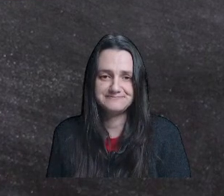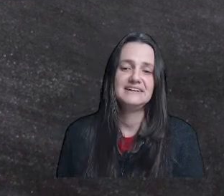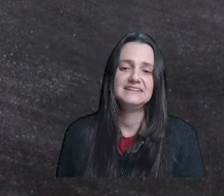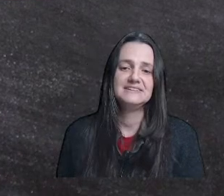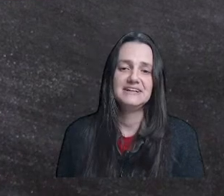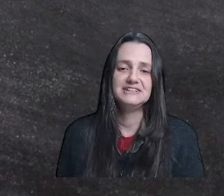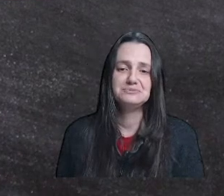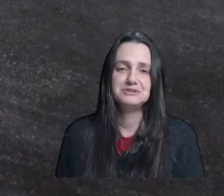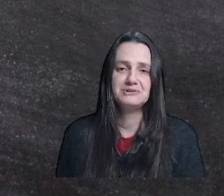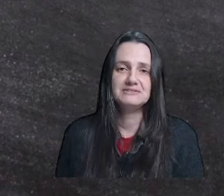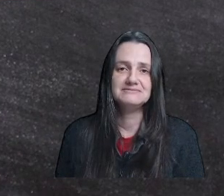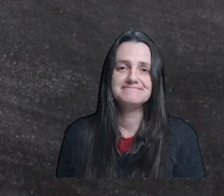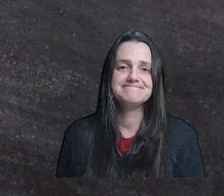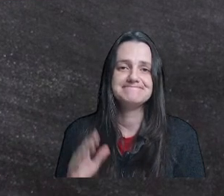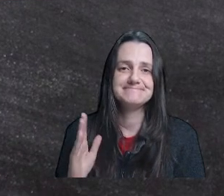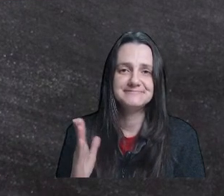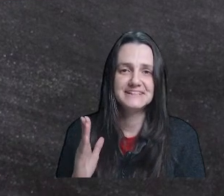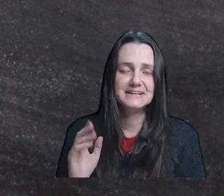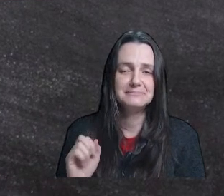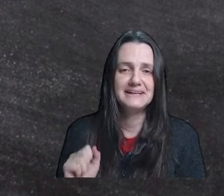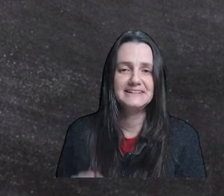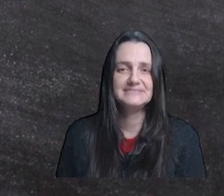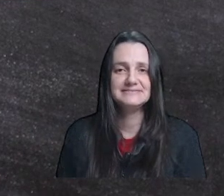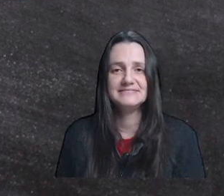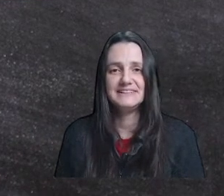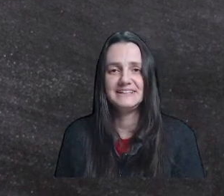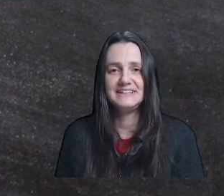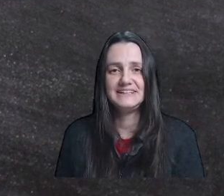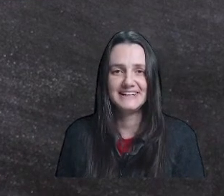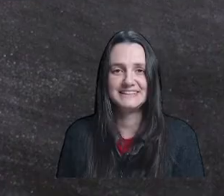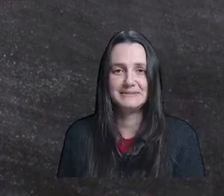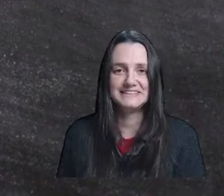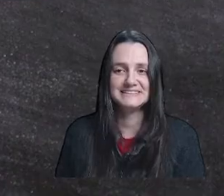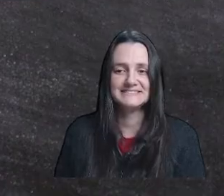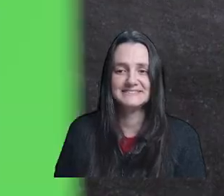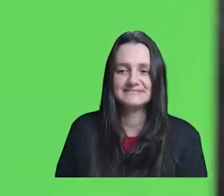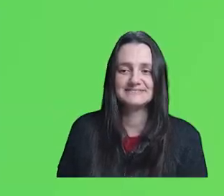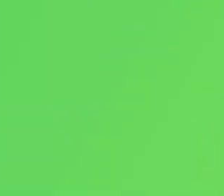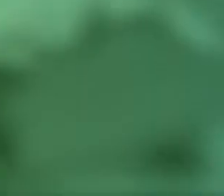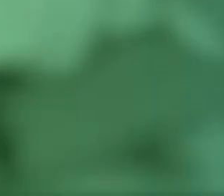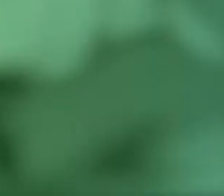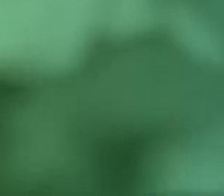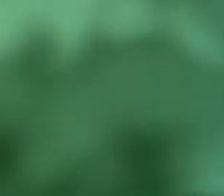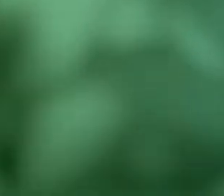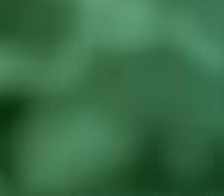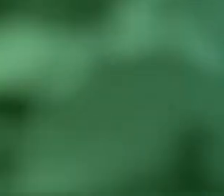do mundo. Então é isso, pessoal. Fiquem bem. Até mais.